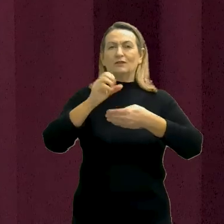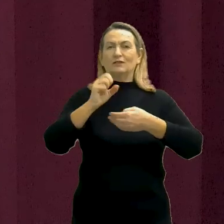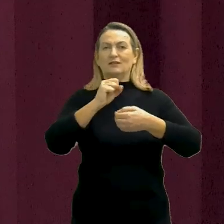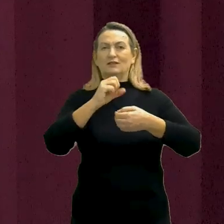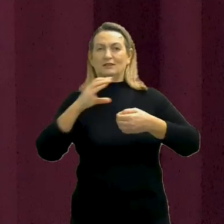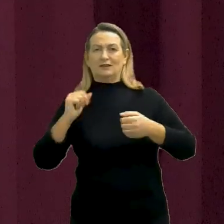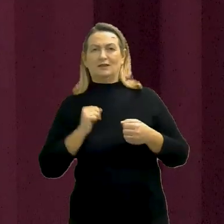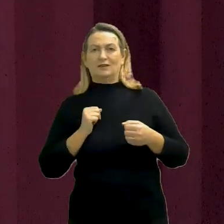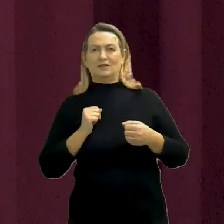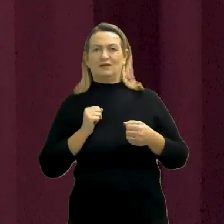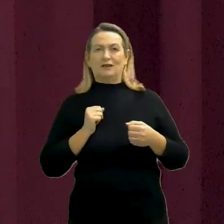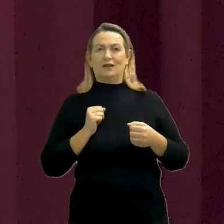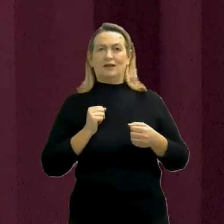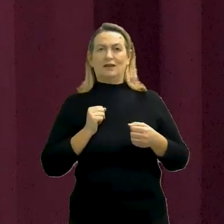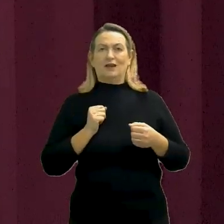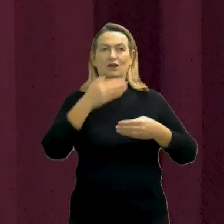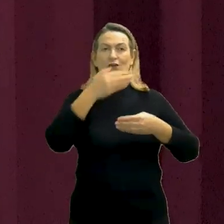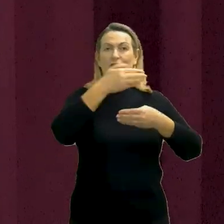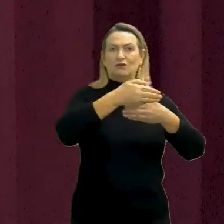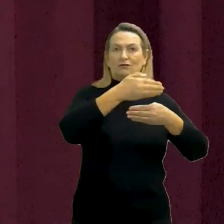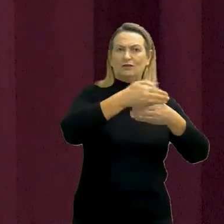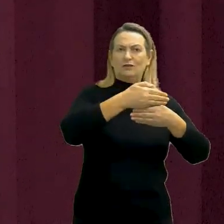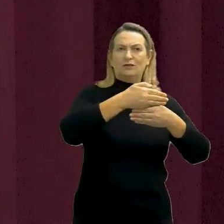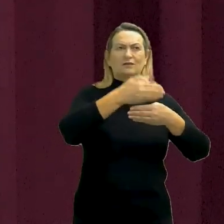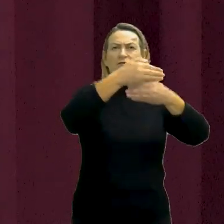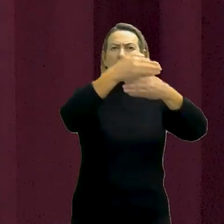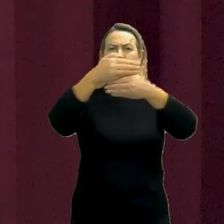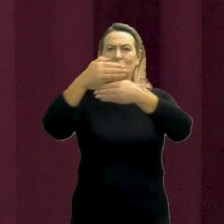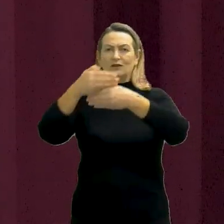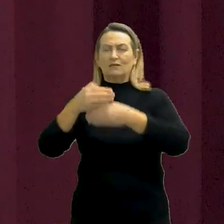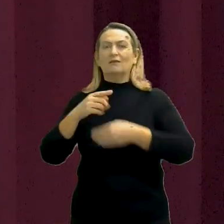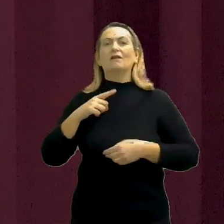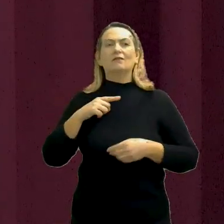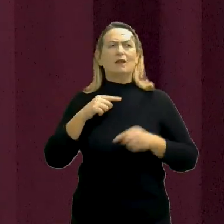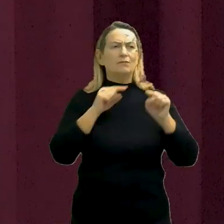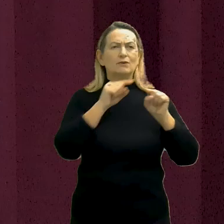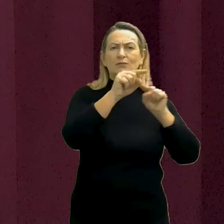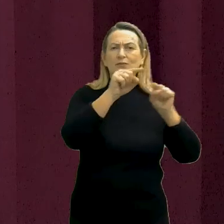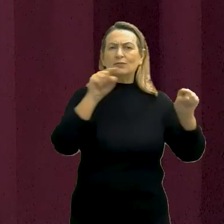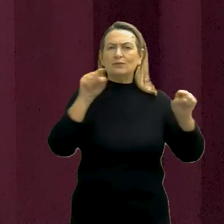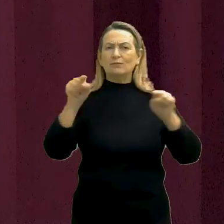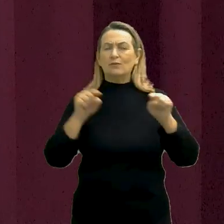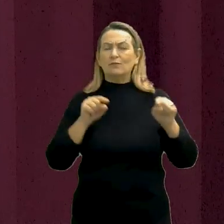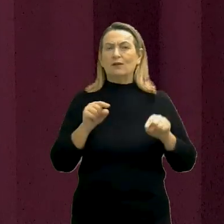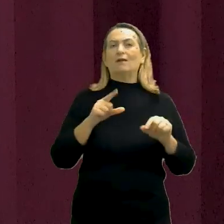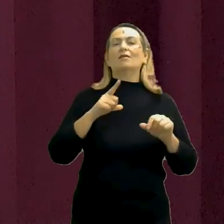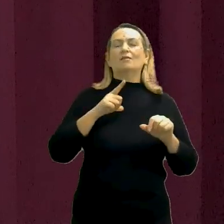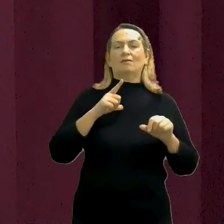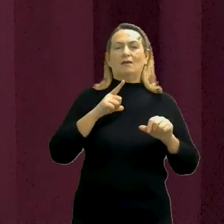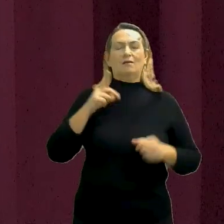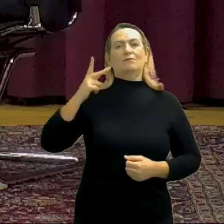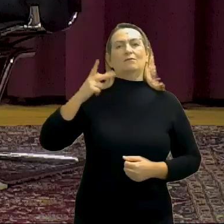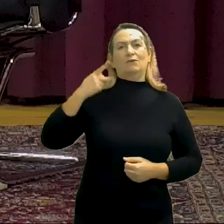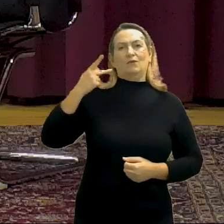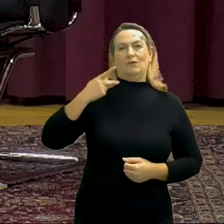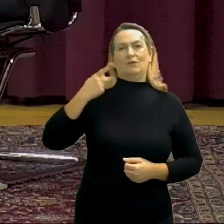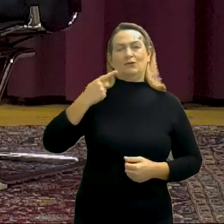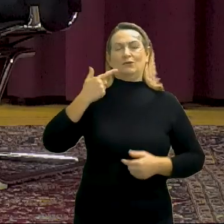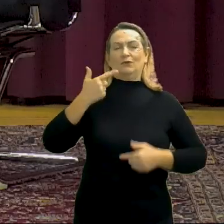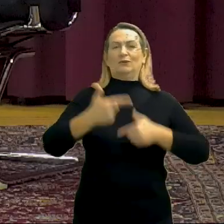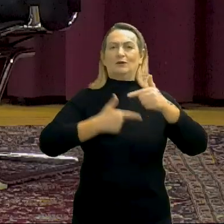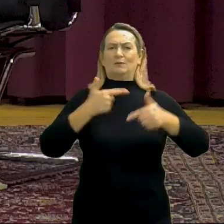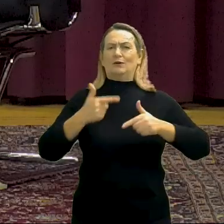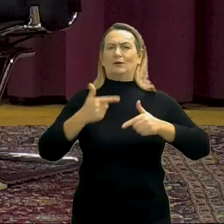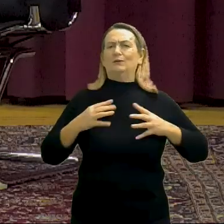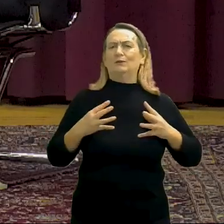eleitoral nós temos um promotor eleitoral que atua lá para receber as demandas da população muito